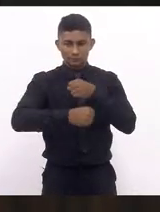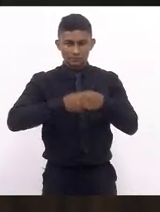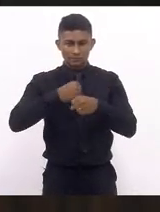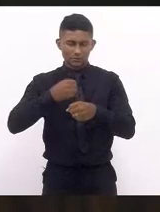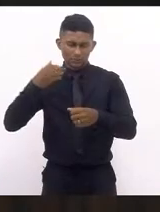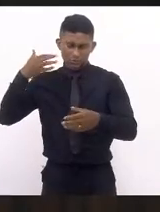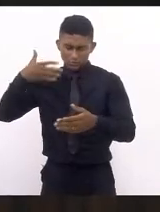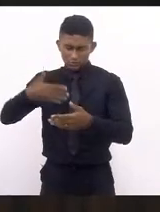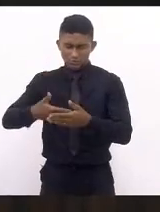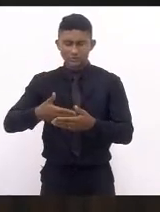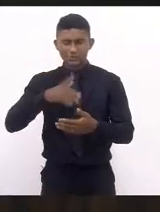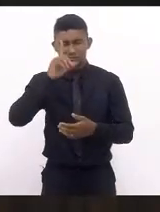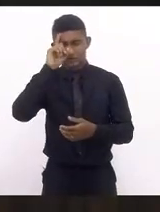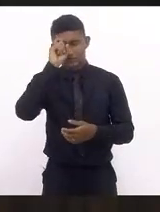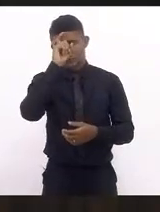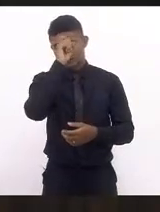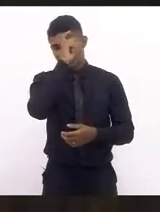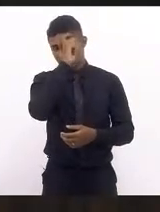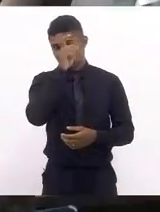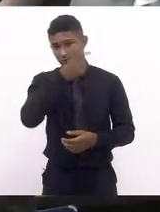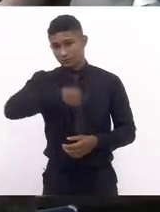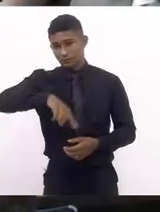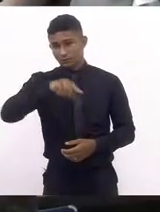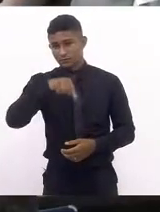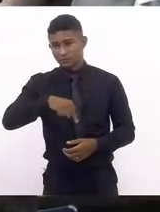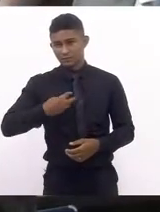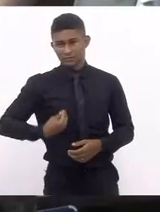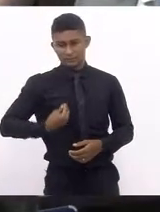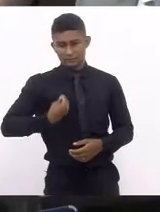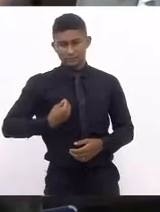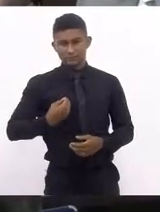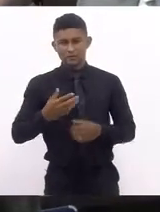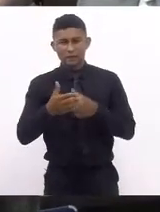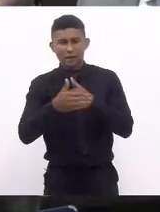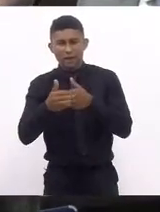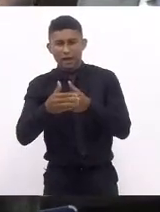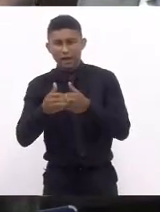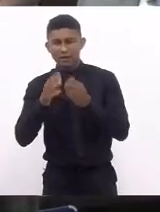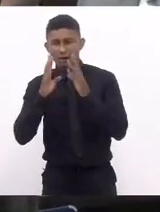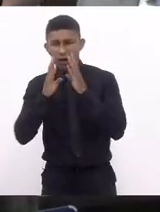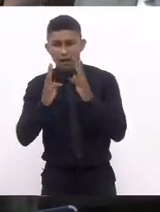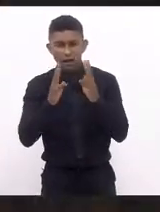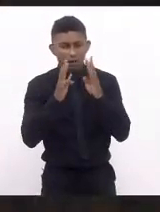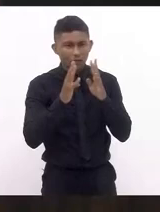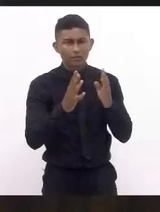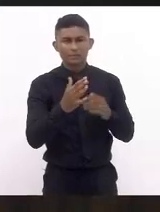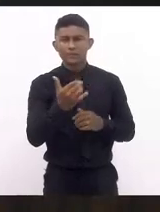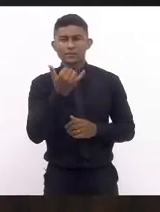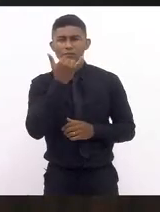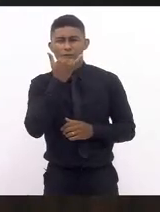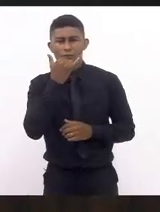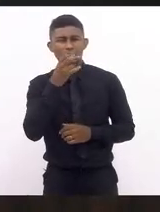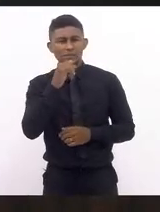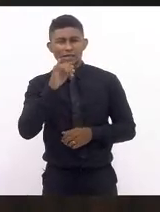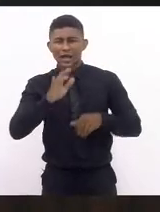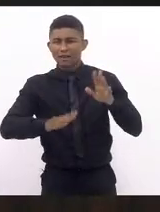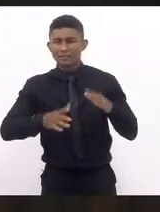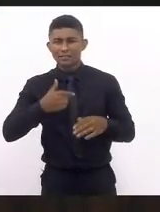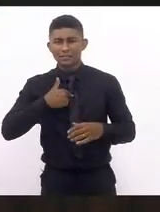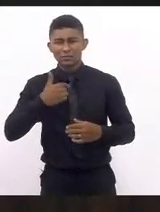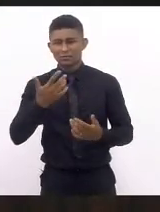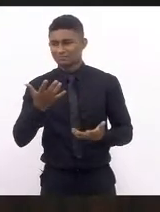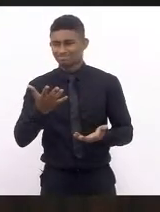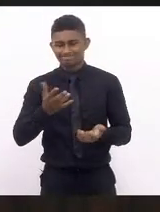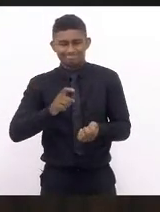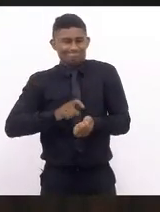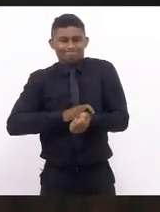difícil da nossa convivência aqui do Carinho da atenção desculpe se algum momento eu decidi aqui